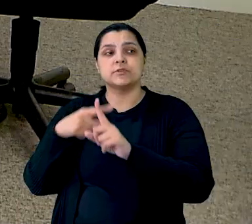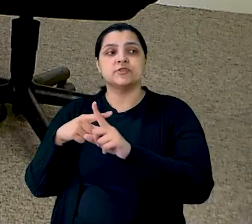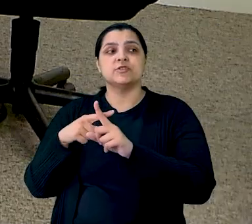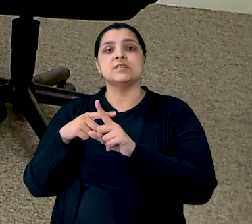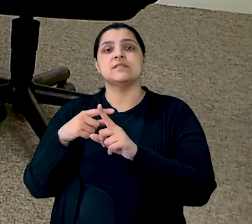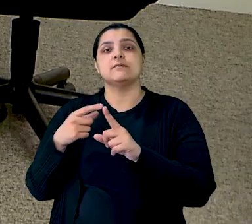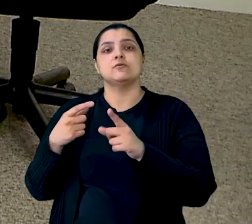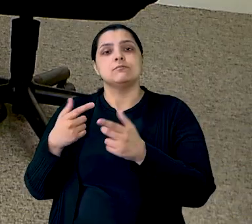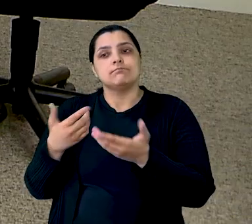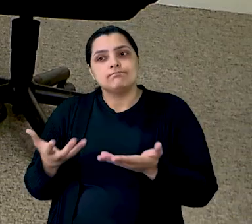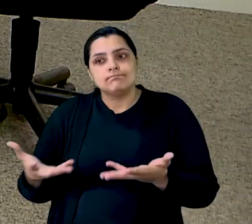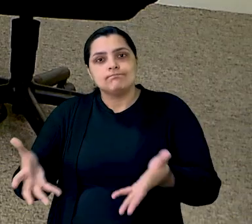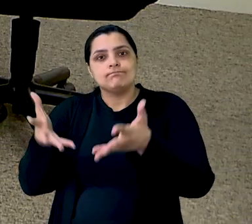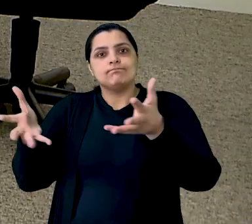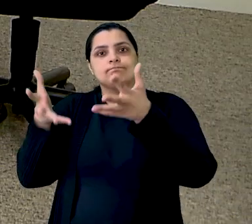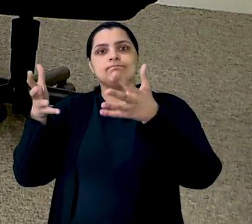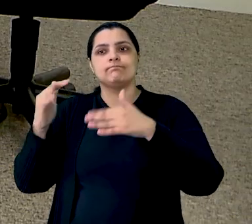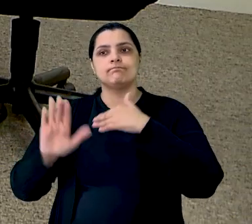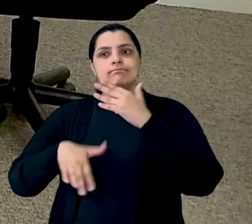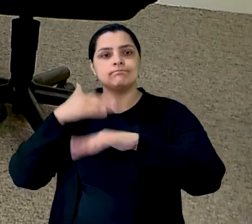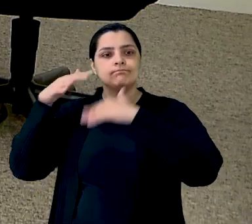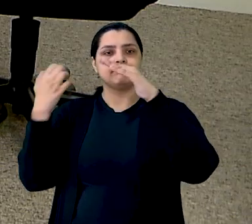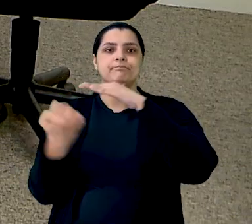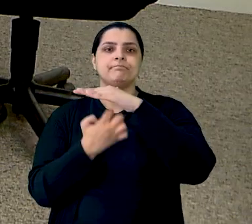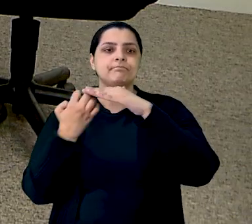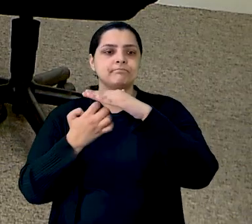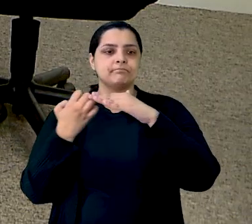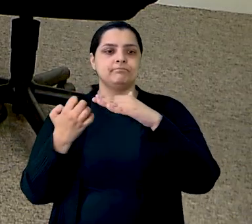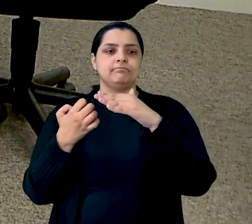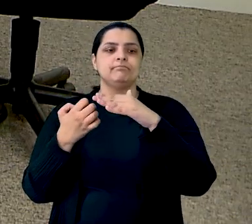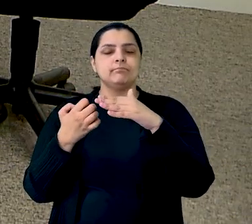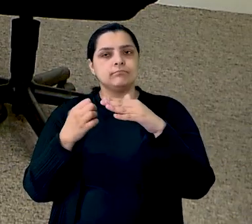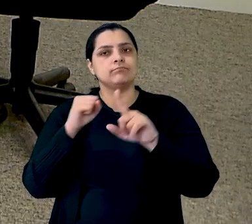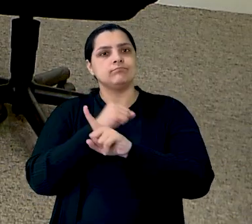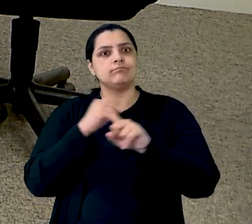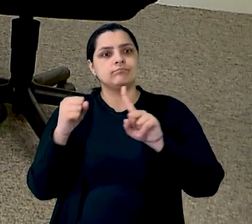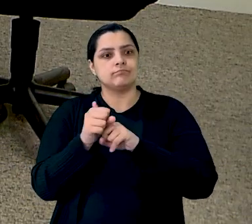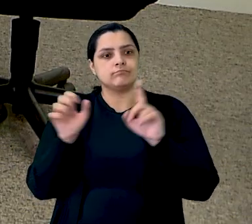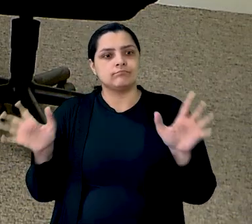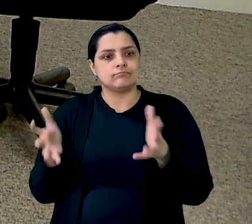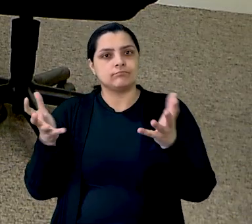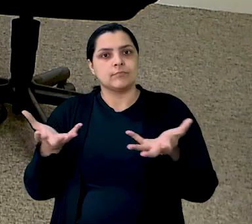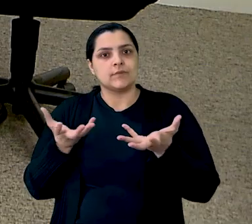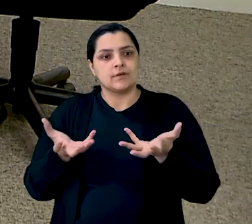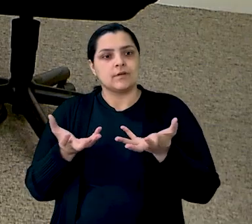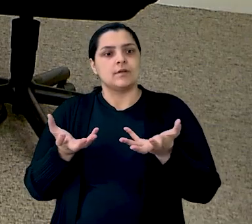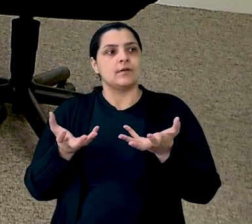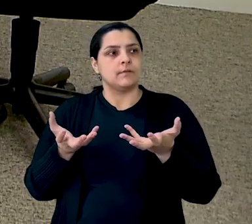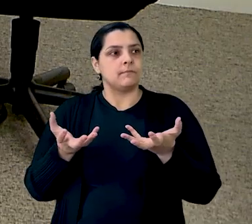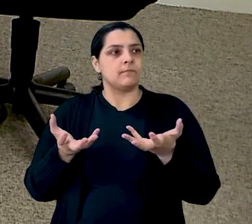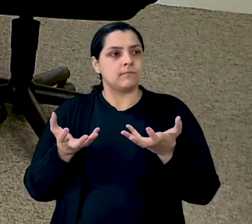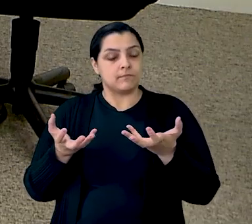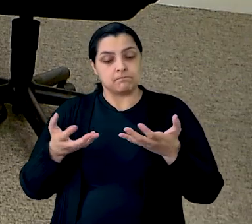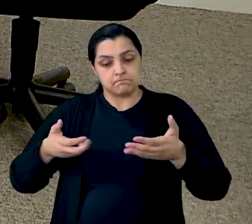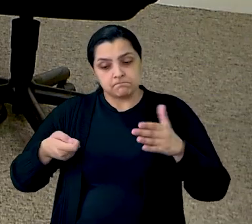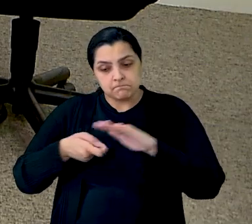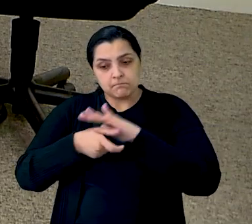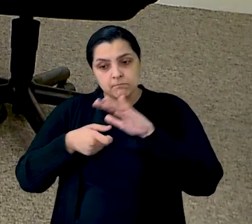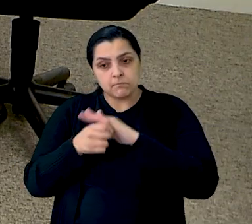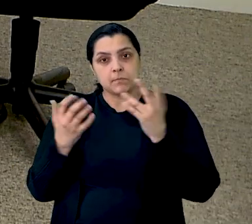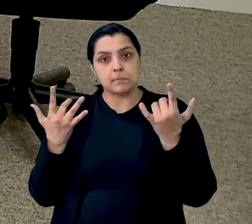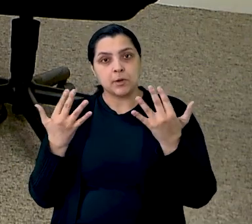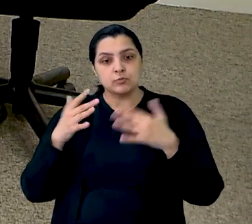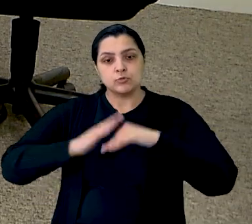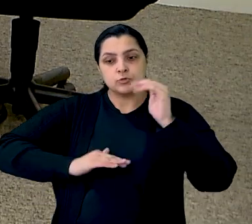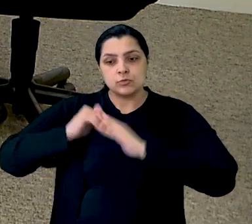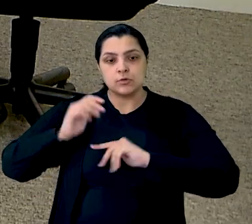grande. É um investimento que vale a pena para o crescimento de uma empresa, o crescimento de uma sociedade que deseja investir numa